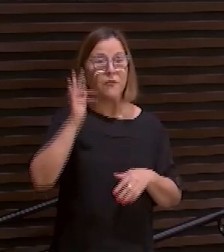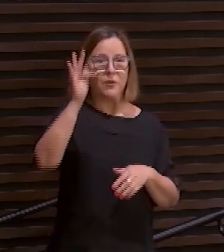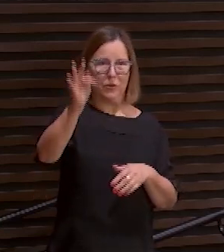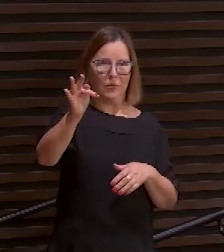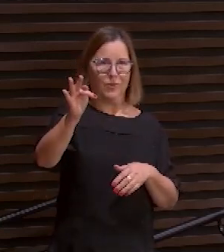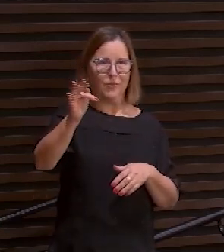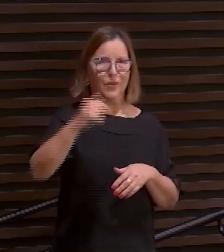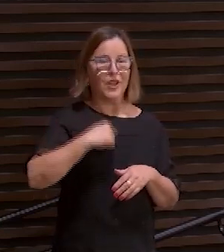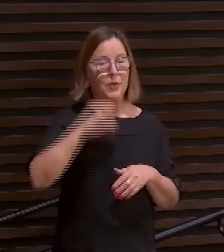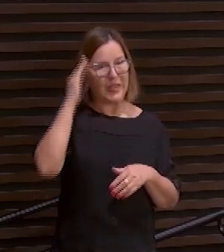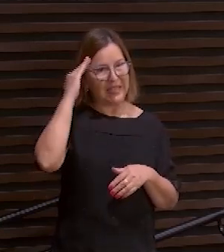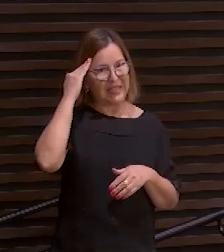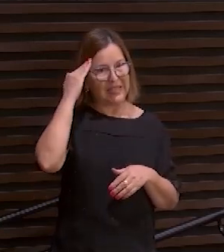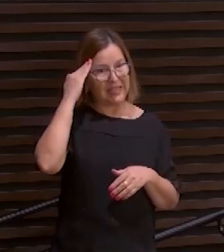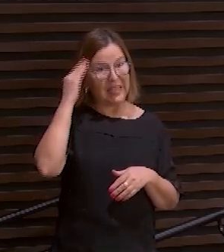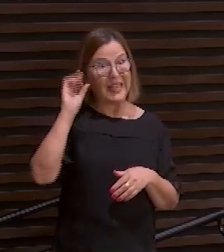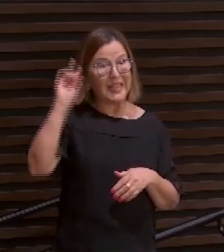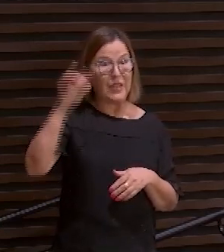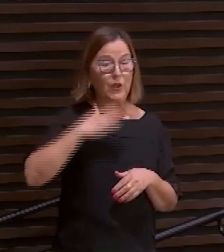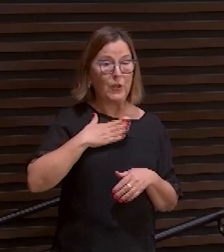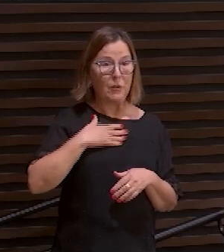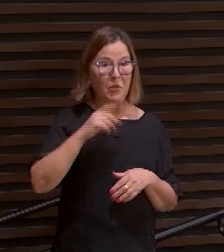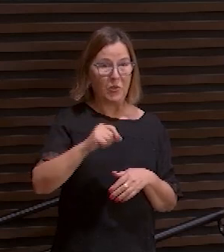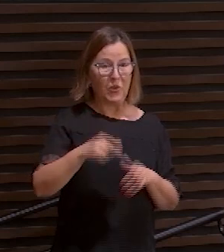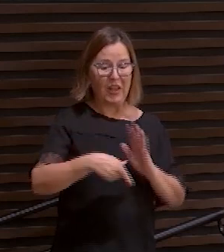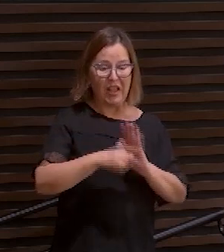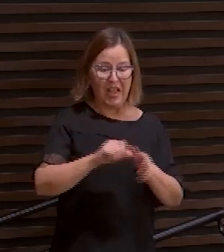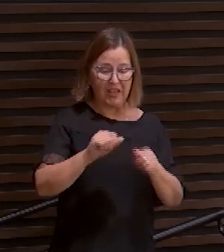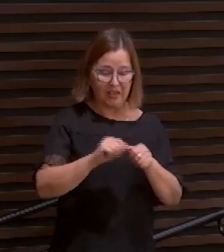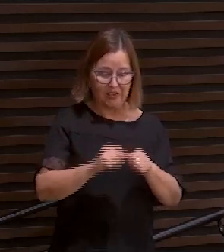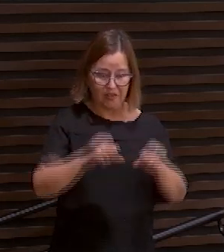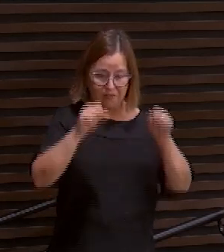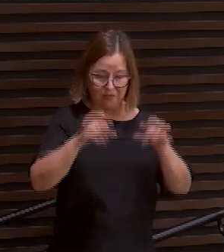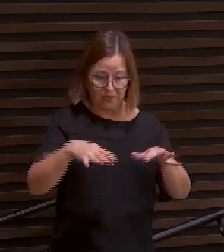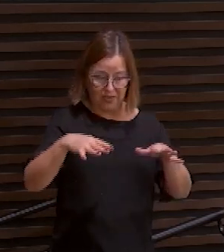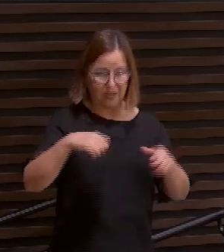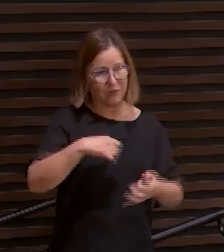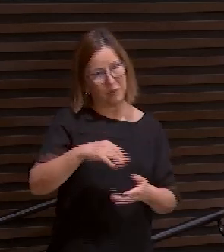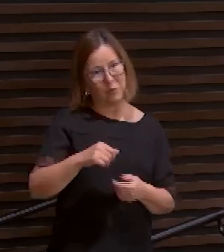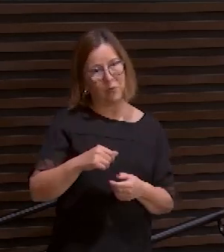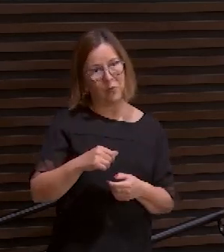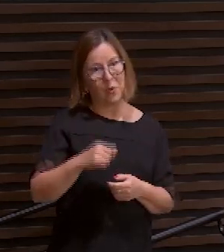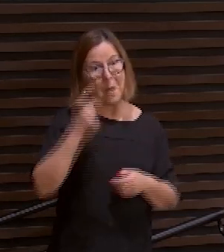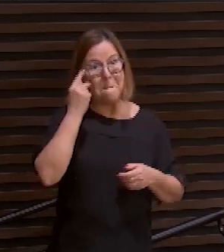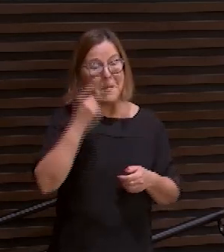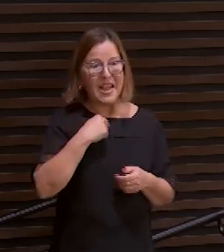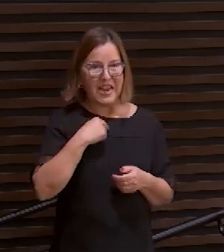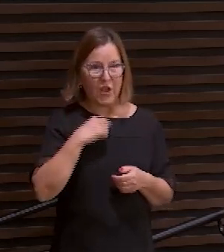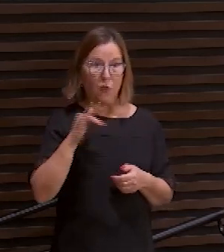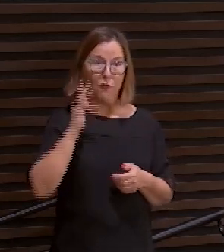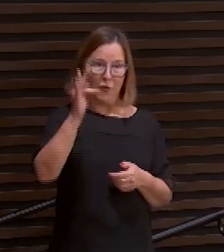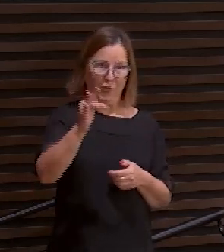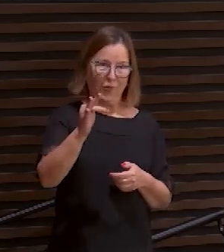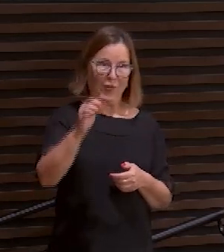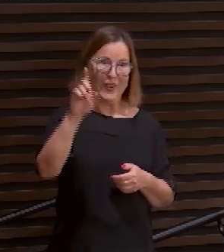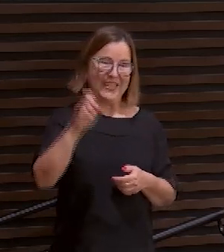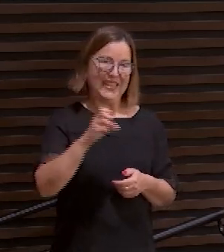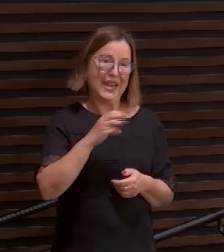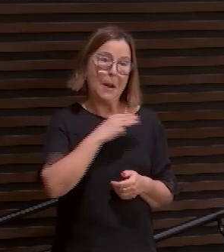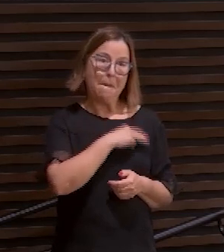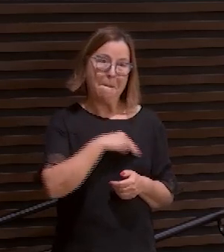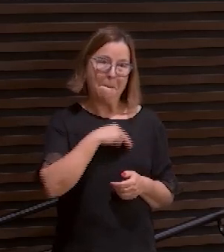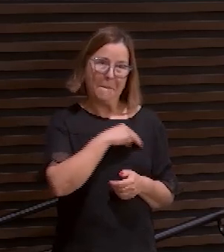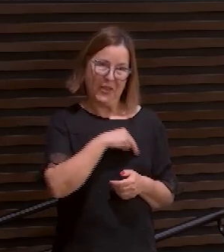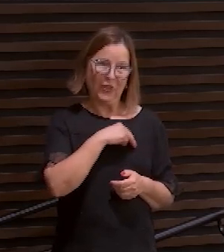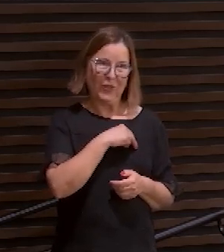da fundação do mundo para eu ser missionária na Índia. E eu não seria aceita com aqueles meus olhos lá no meio das tribos